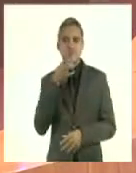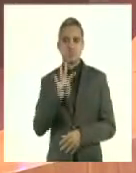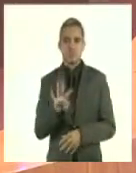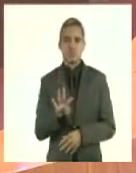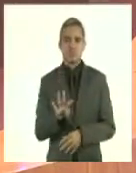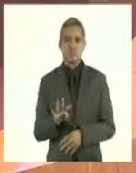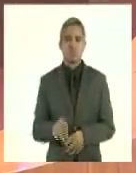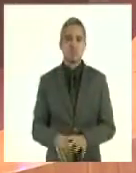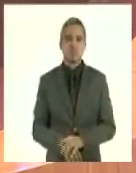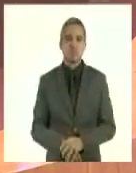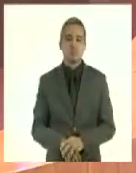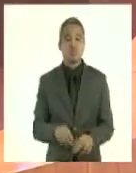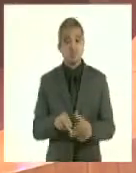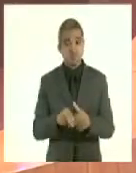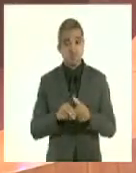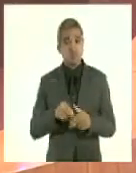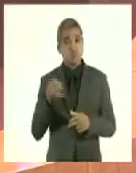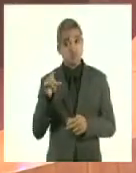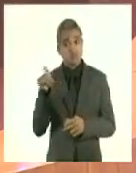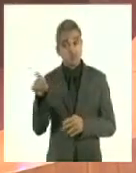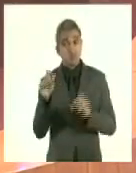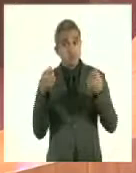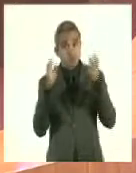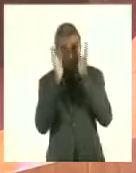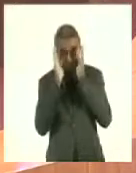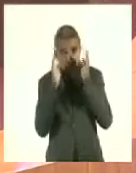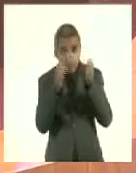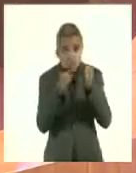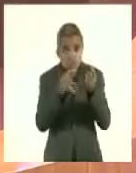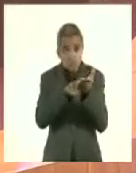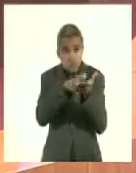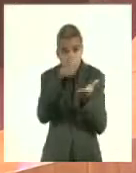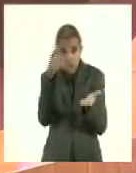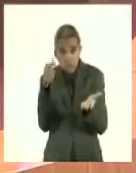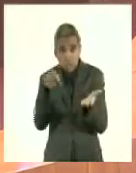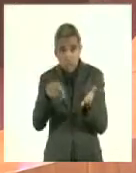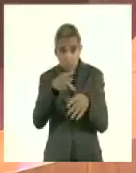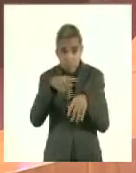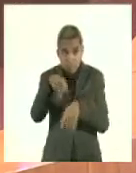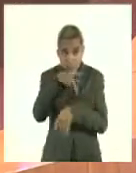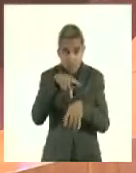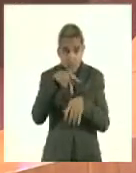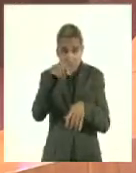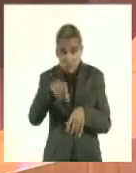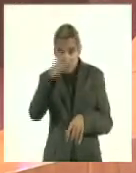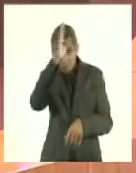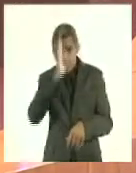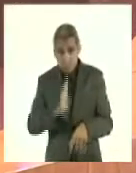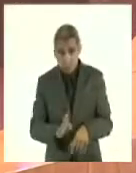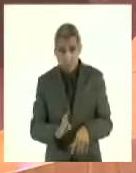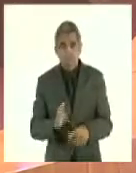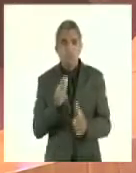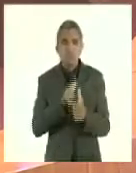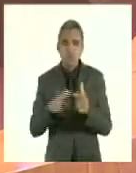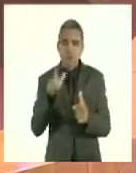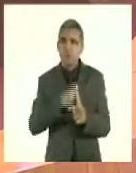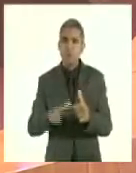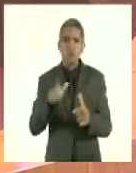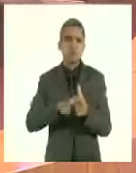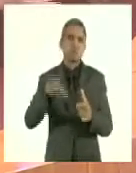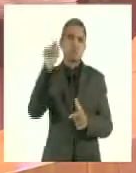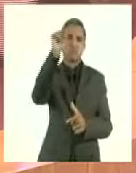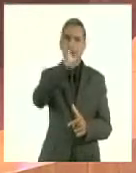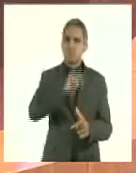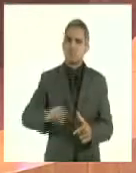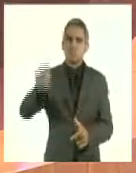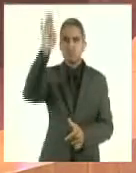tão útil e se fixar nos telejornais do país, Vossa Excelência vai ver que nós temos um problema nacional no